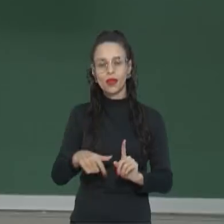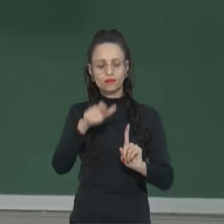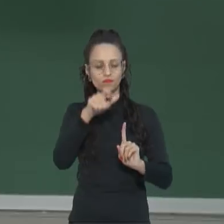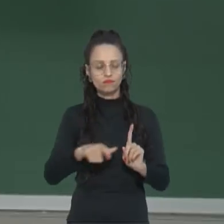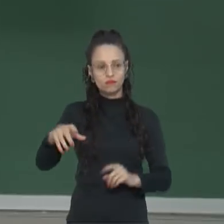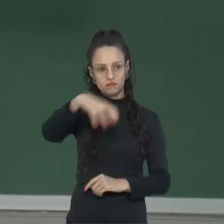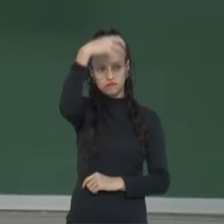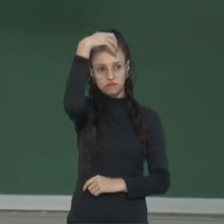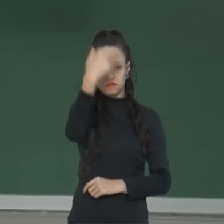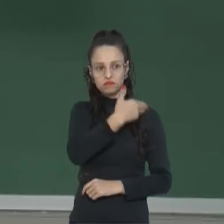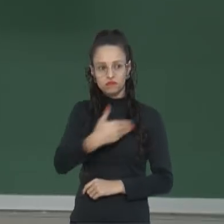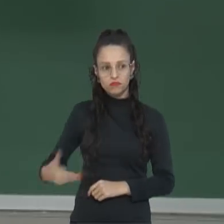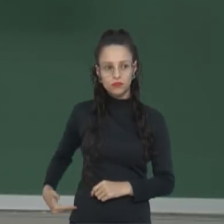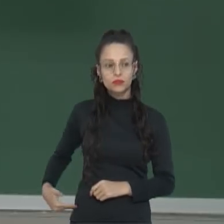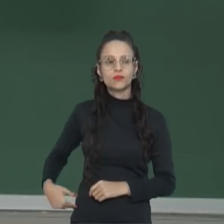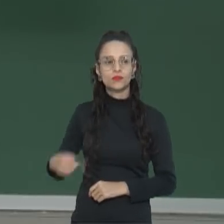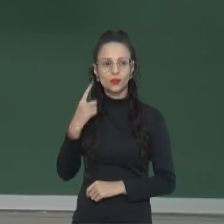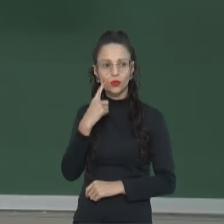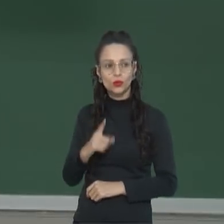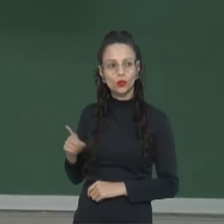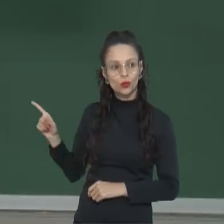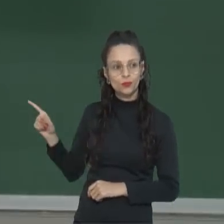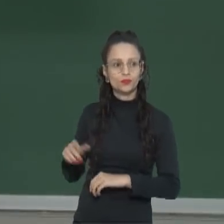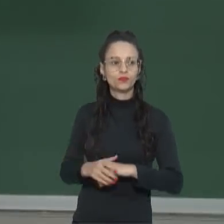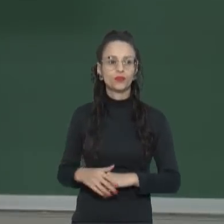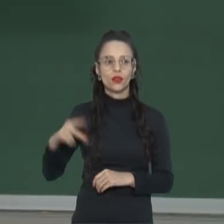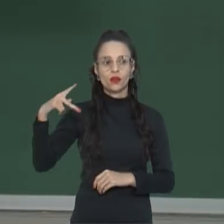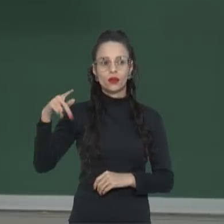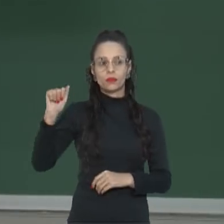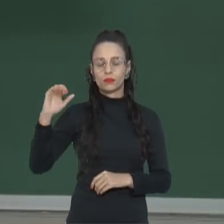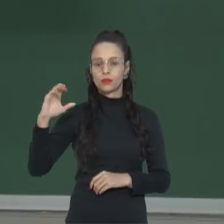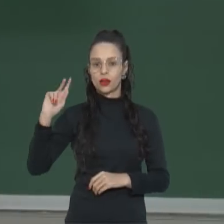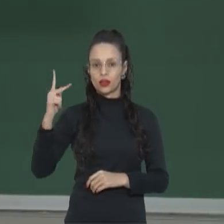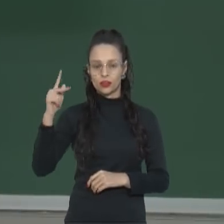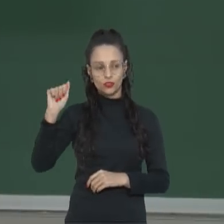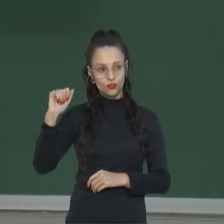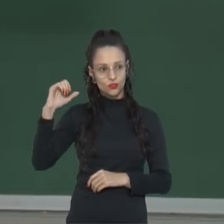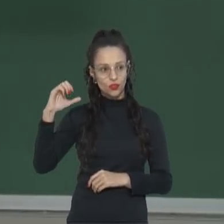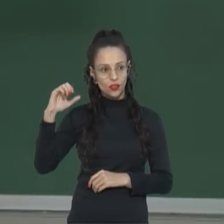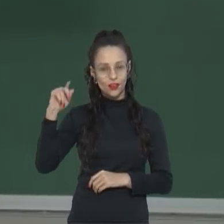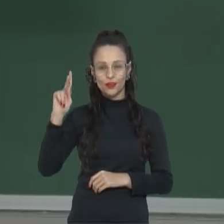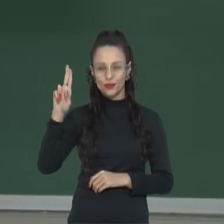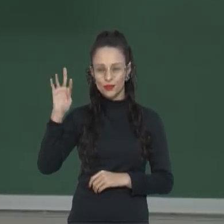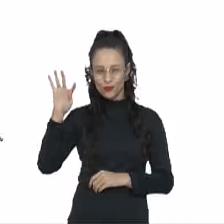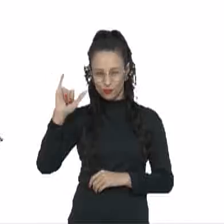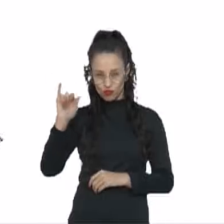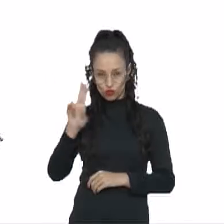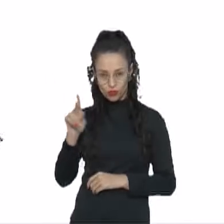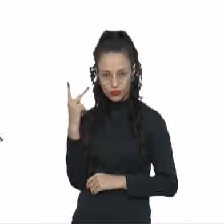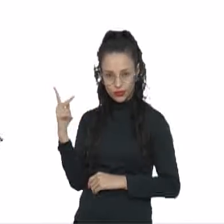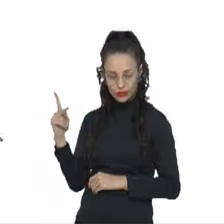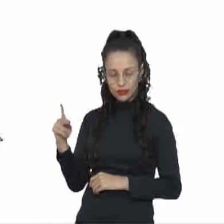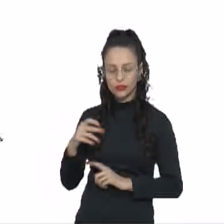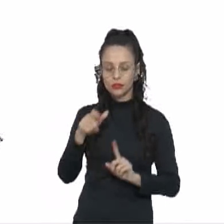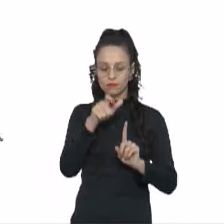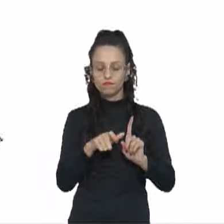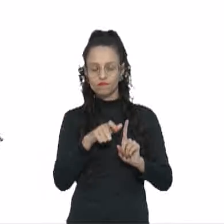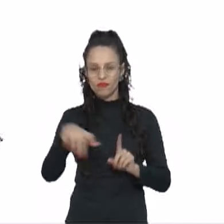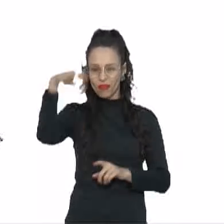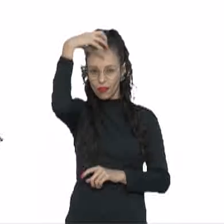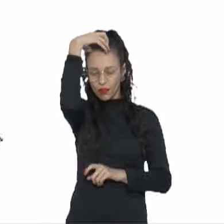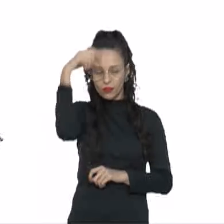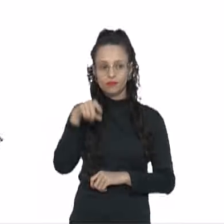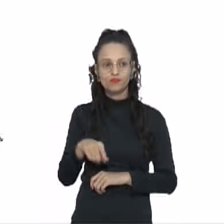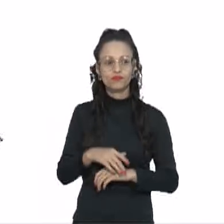Tá aqui, então, a representação do Pachacuti, uma representação, a pintura, não é ele, século XVII. No início,